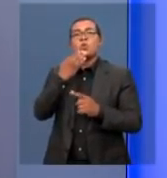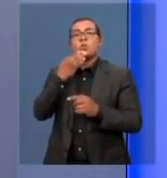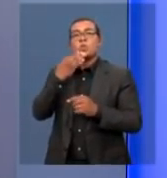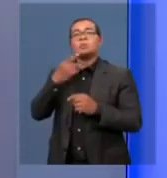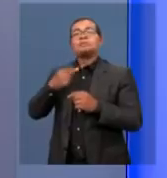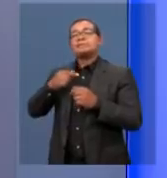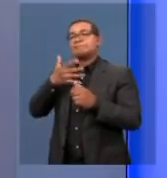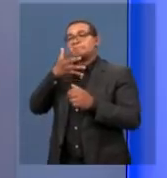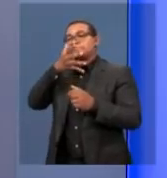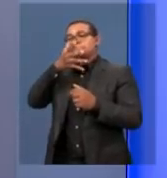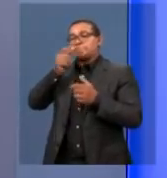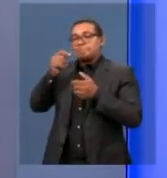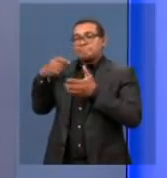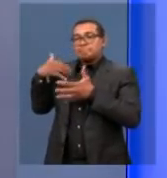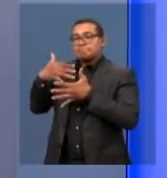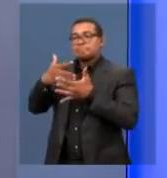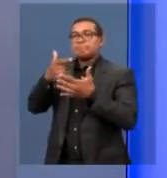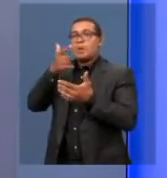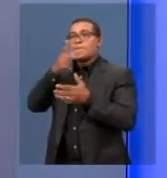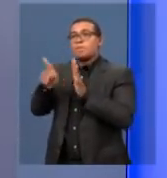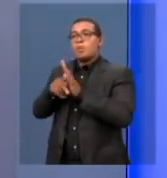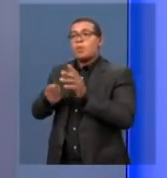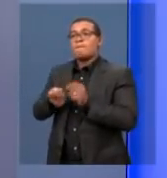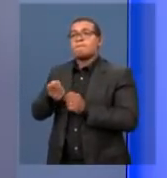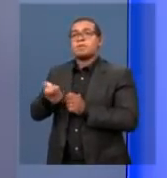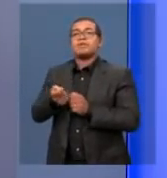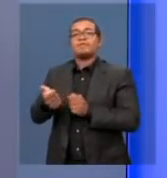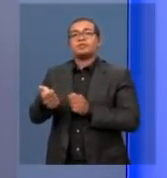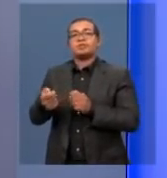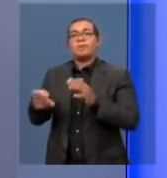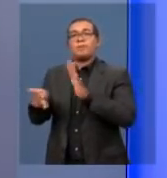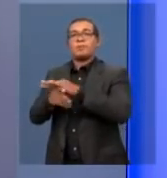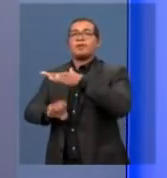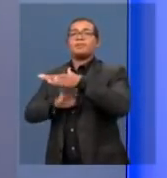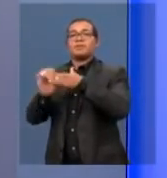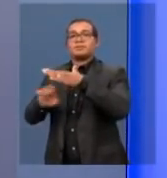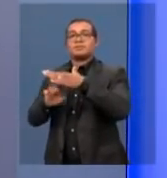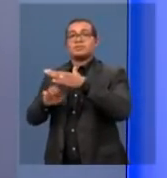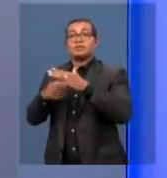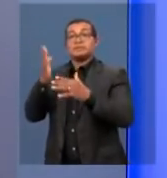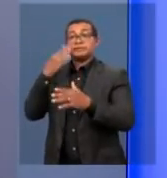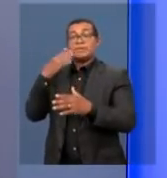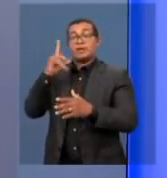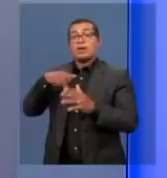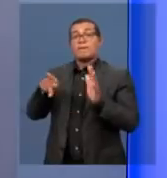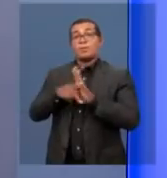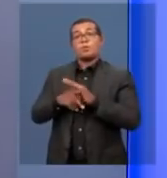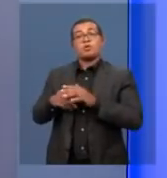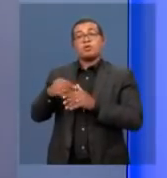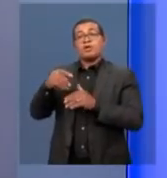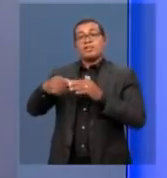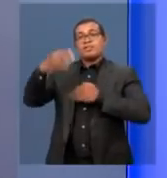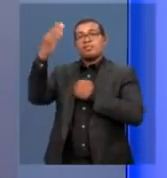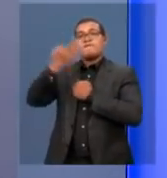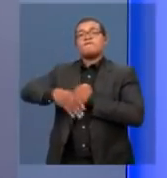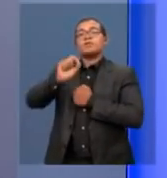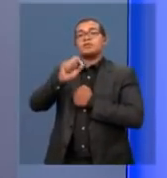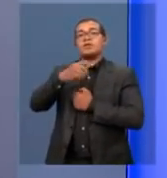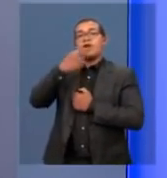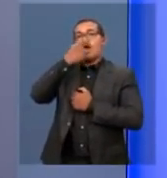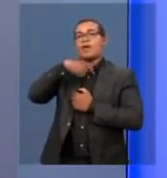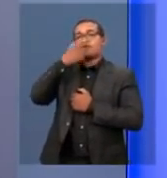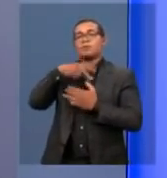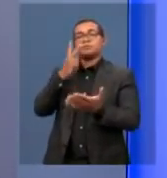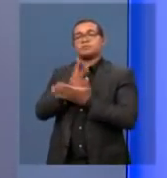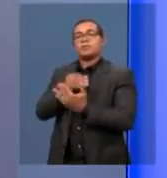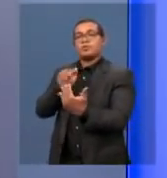para benefício fiscal dessas empresas esse é o modelo que ele defende que o ideal defende nós temos que acabar com ele por isso pra isso a gente vai fazer